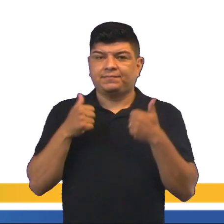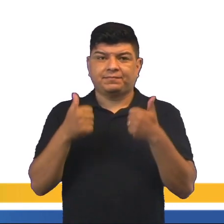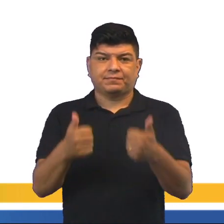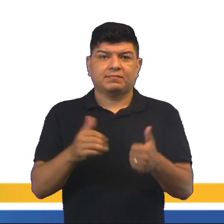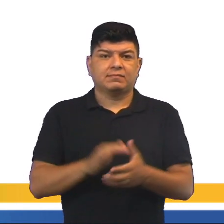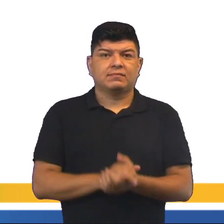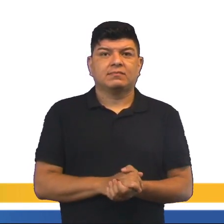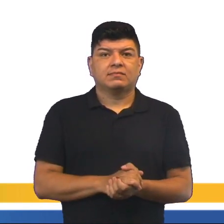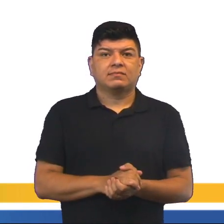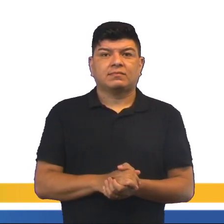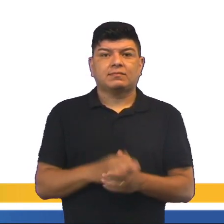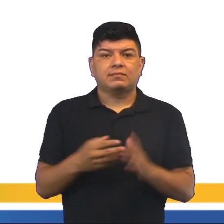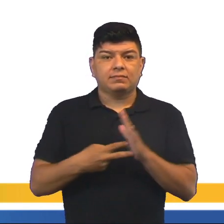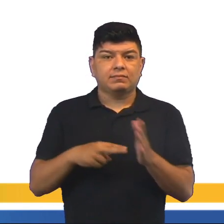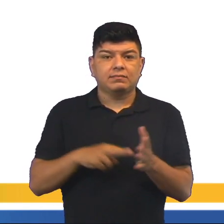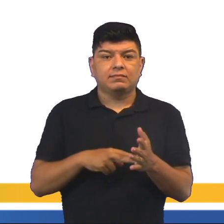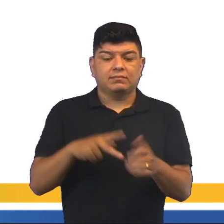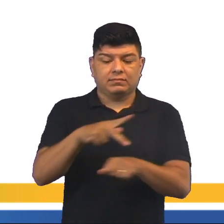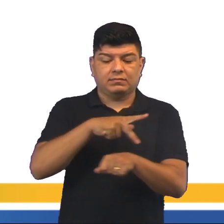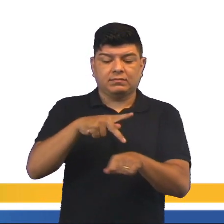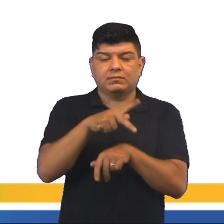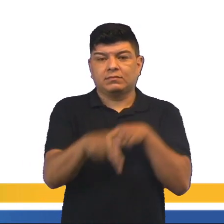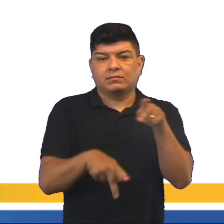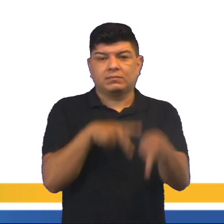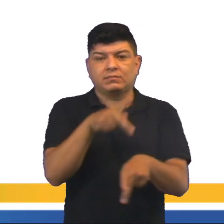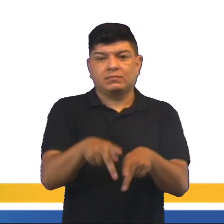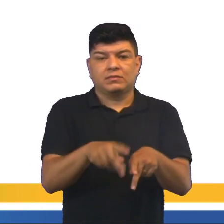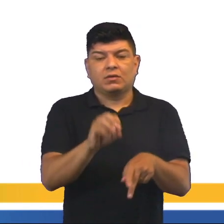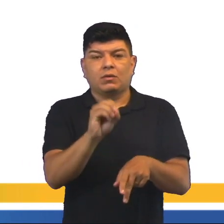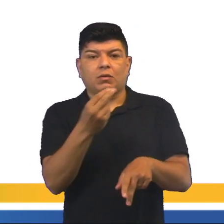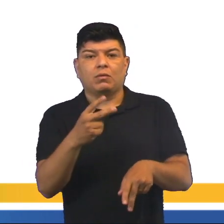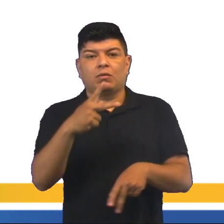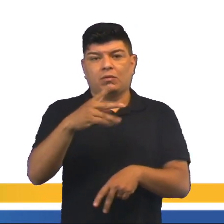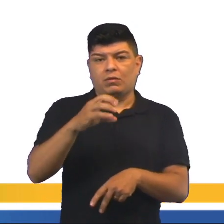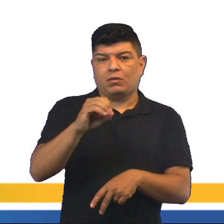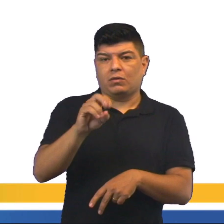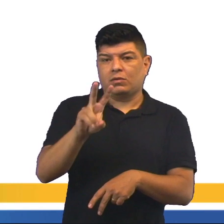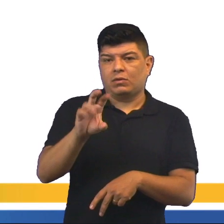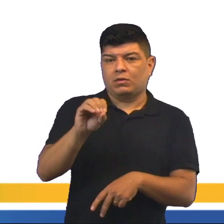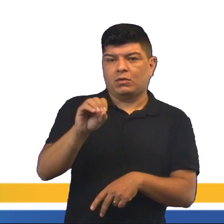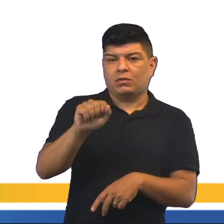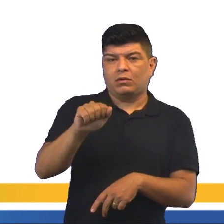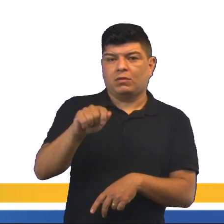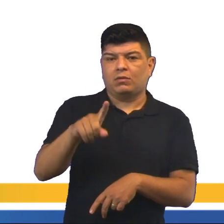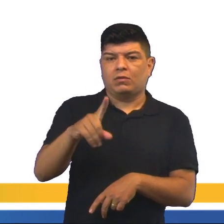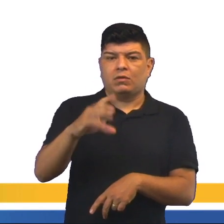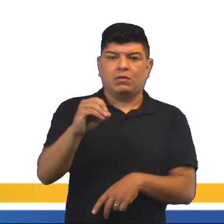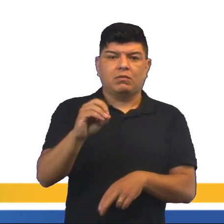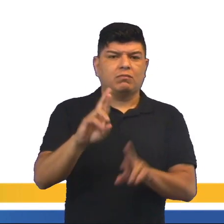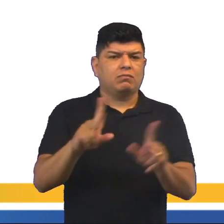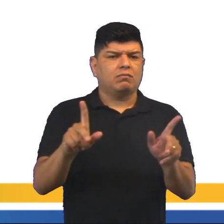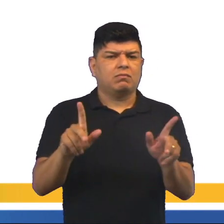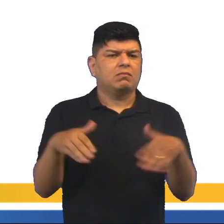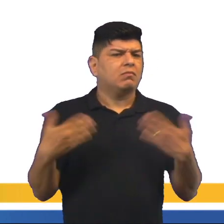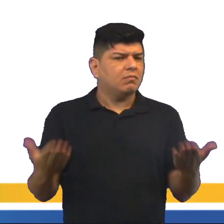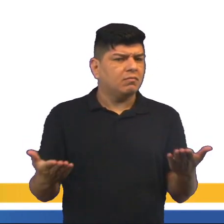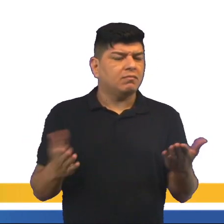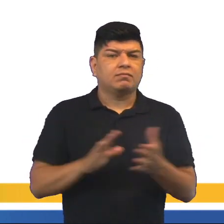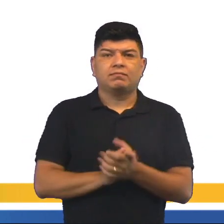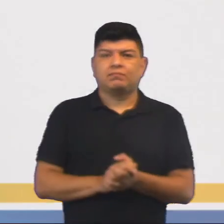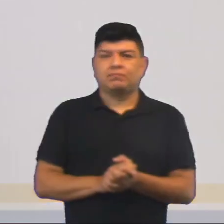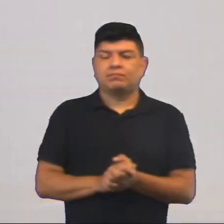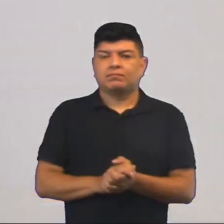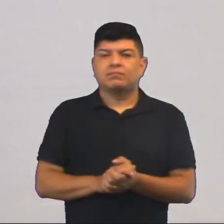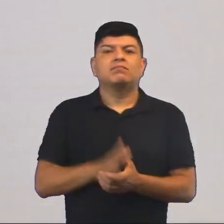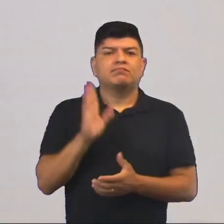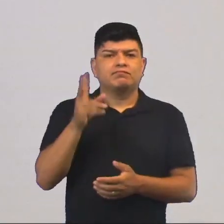bom? E o que seria um país populoso e um país povoado? Qual seria a diferença, gente, entre esses dois termos? Você